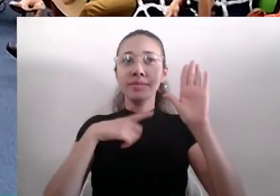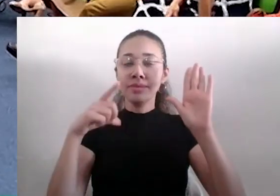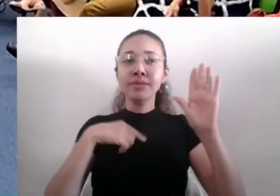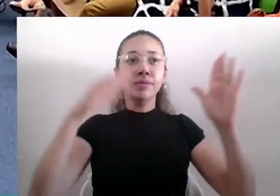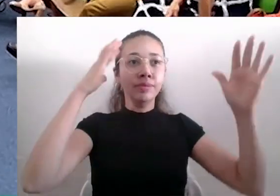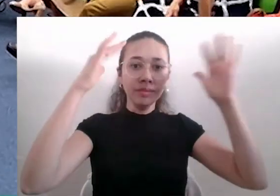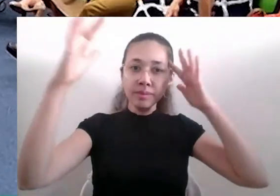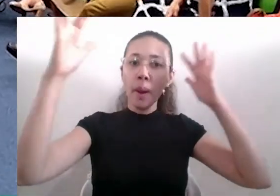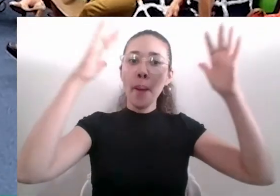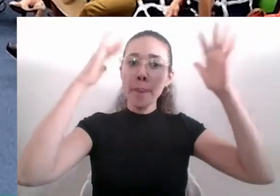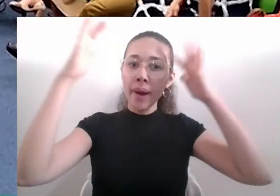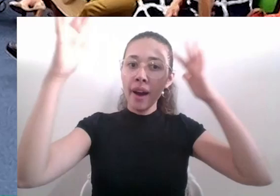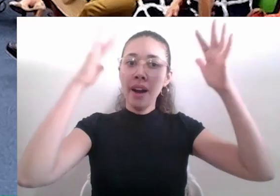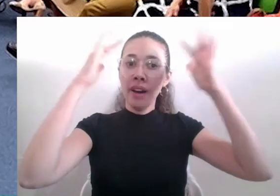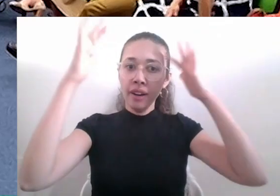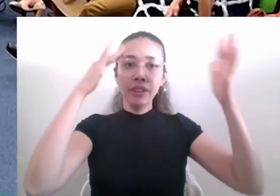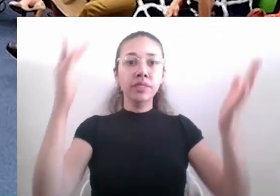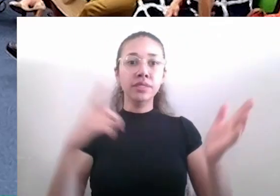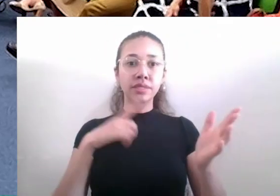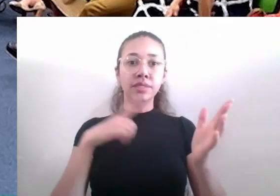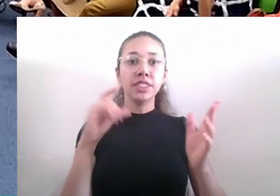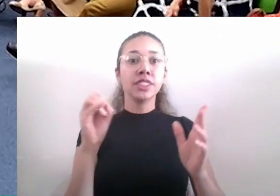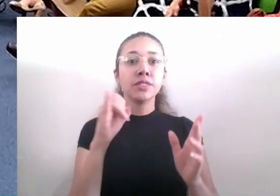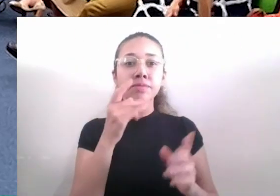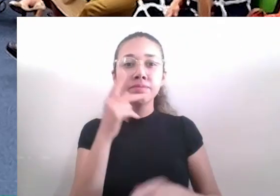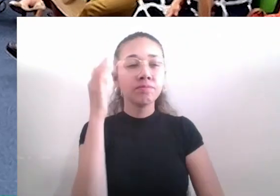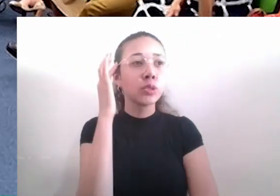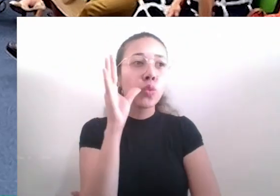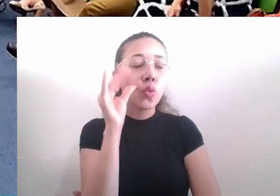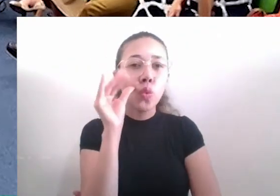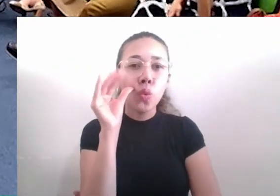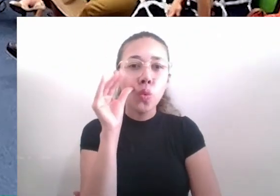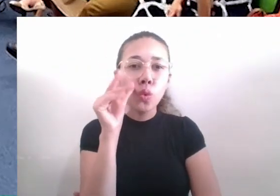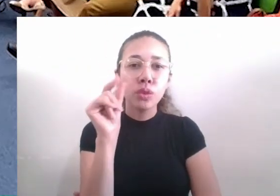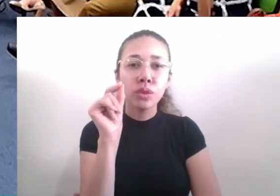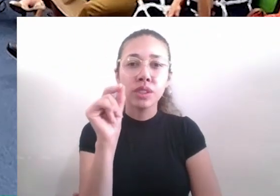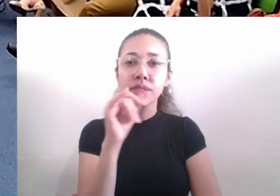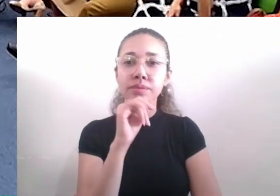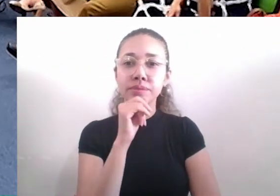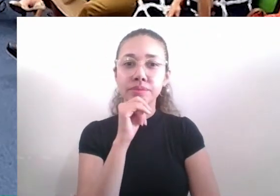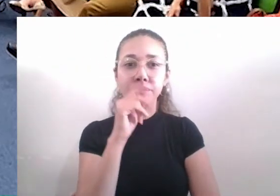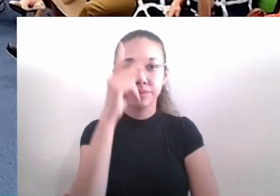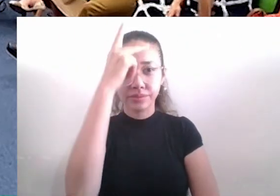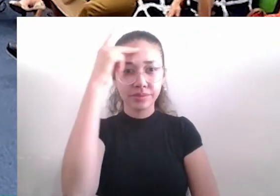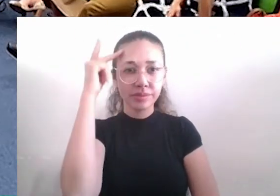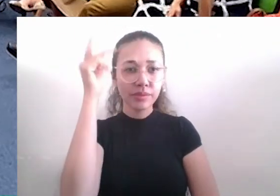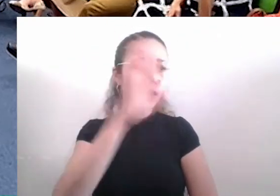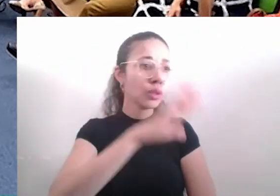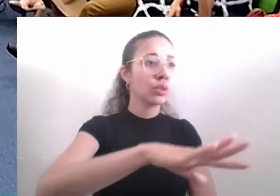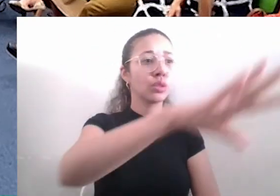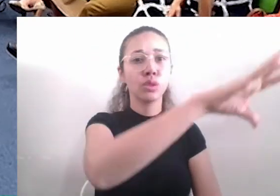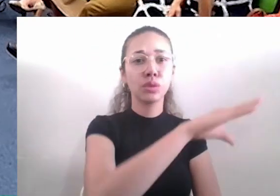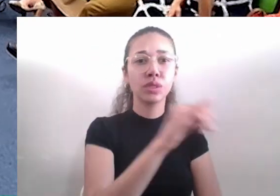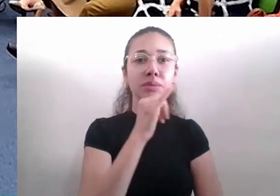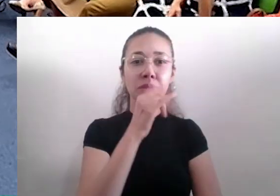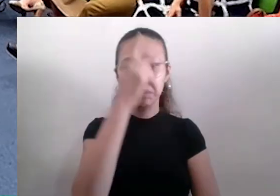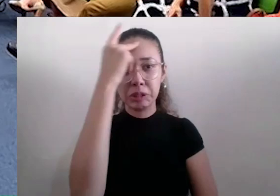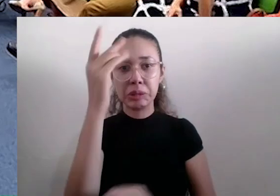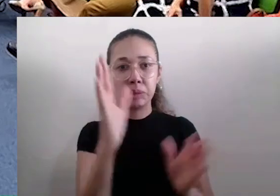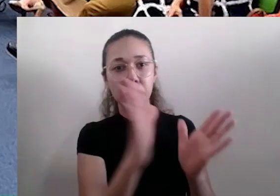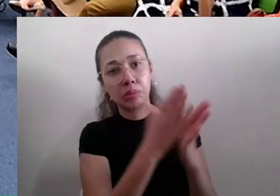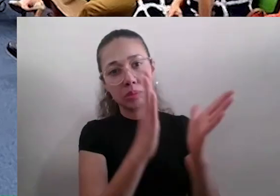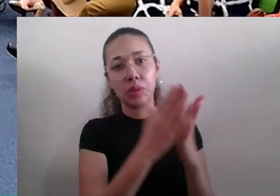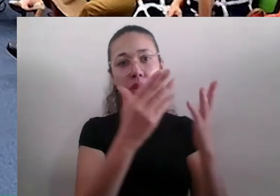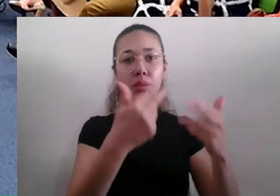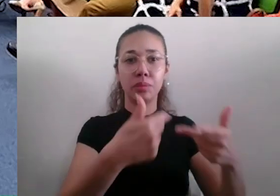a minha curiosidade é se consegue tocar eh as pessoas menos favorecidas porque a gente trata de muita